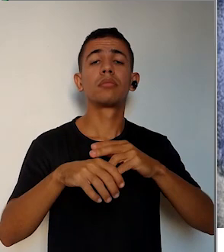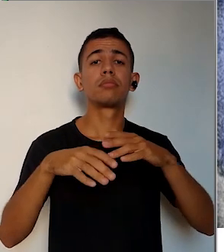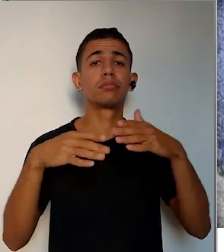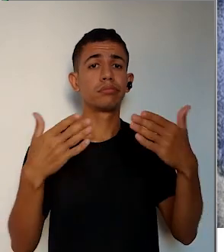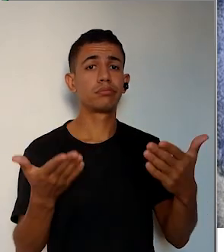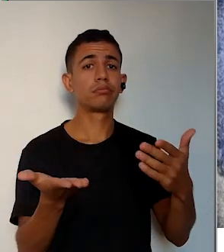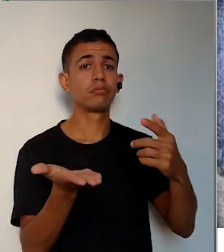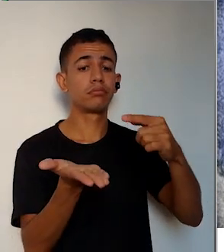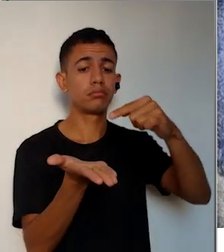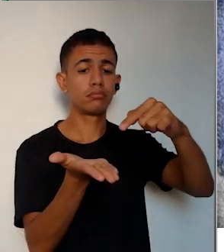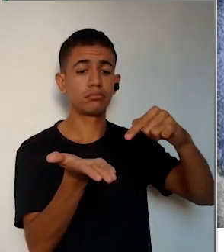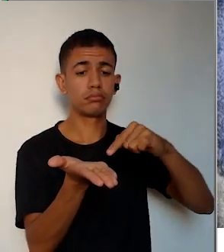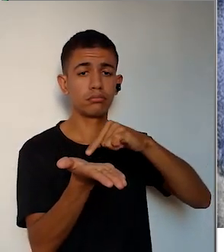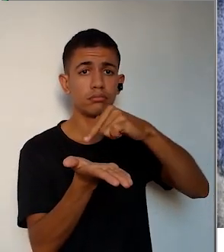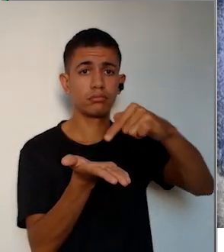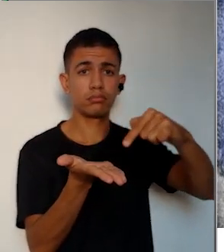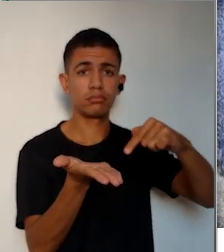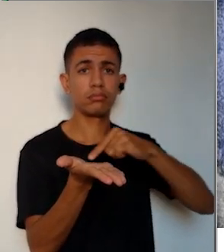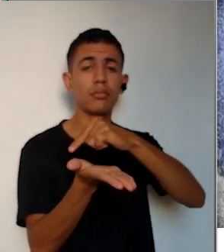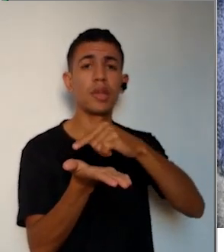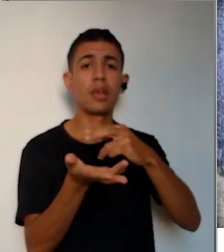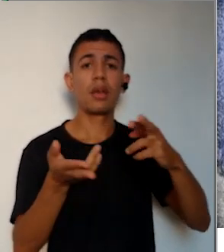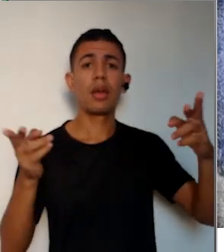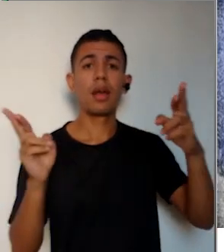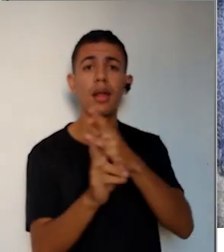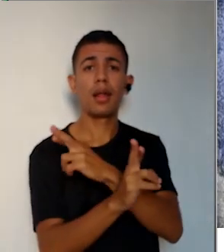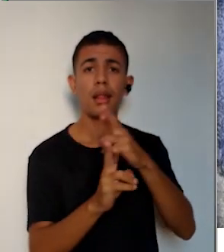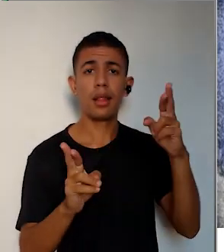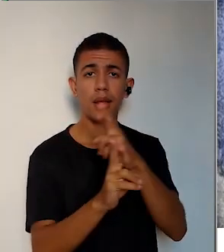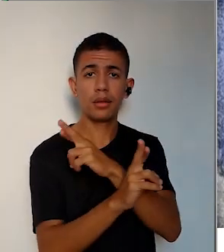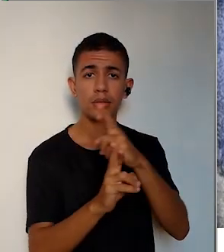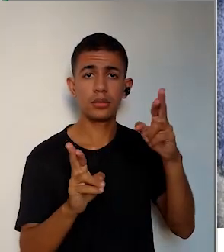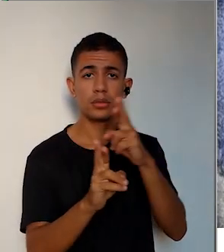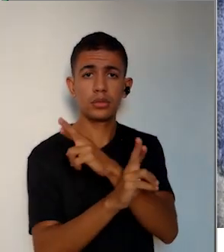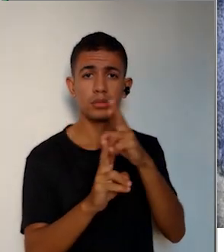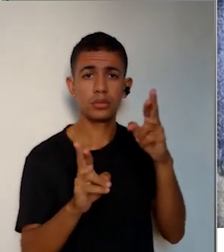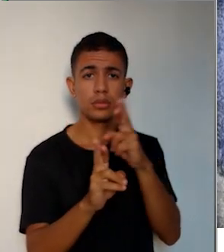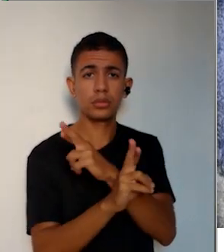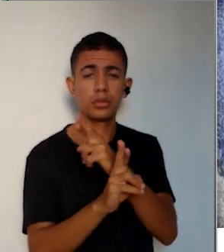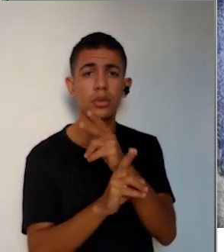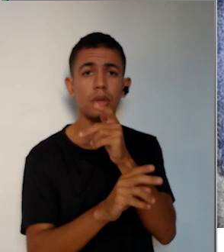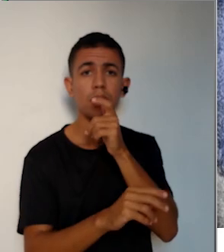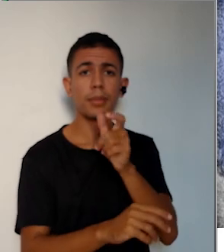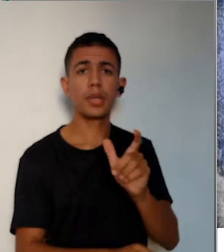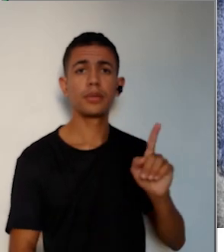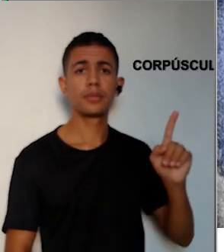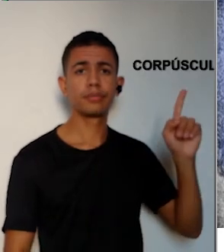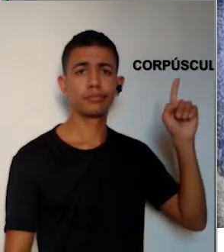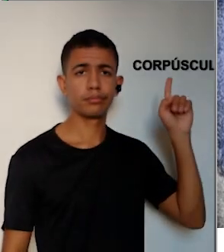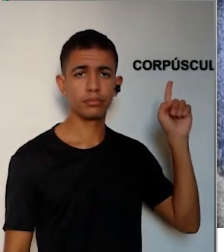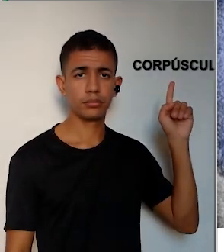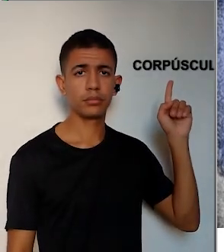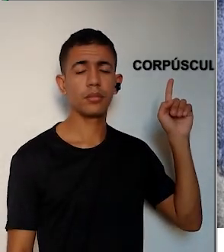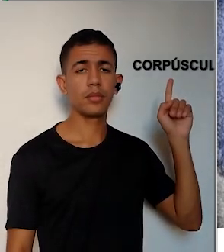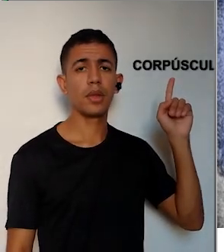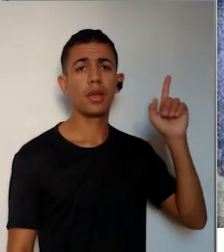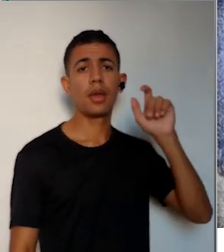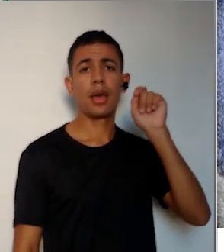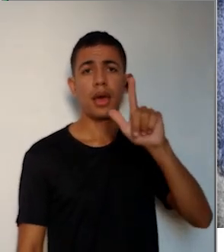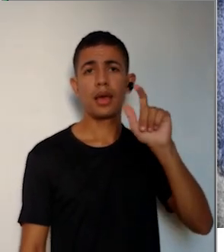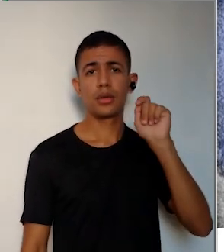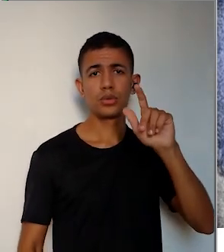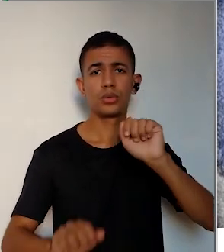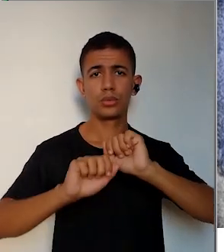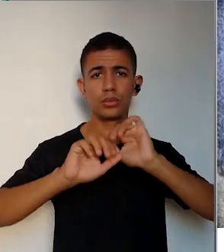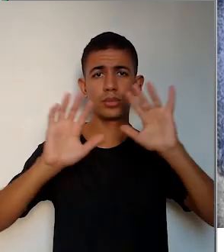Estas miofibrilas contráteis irão relacionar-se com os corpúsculos densos